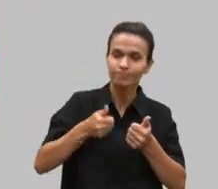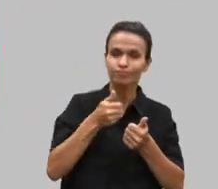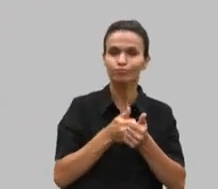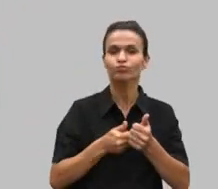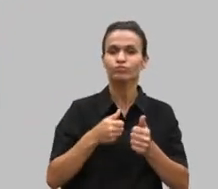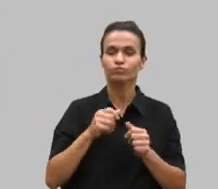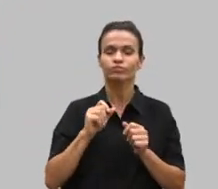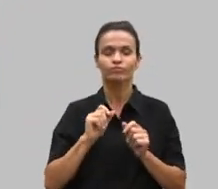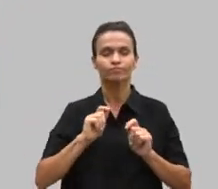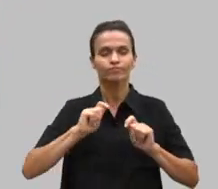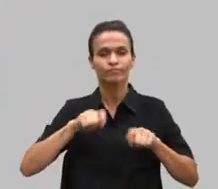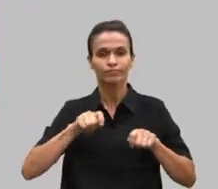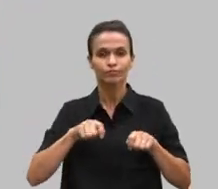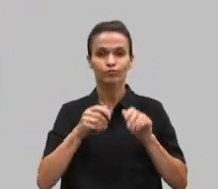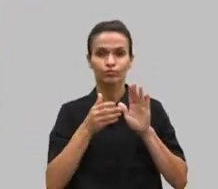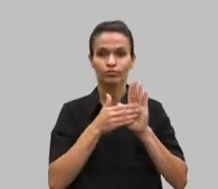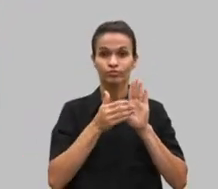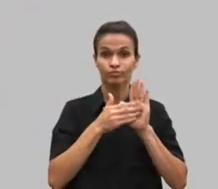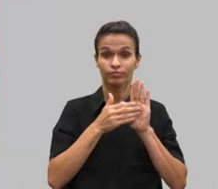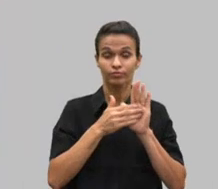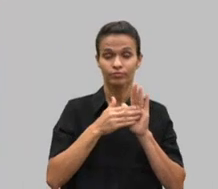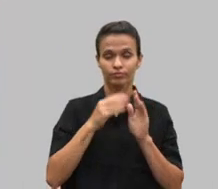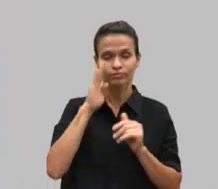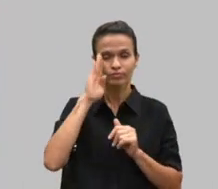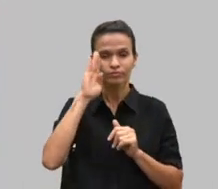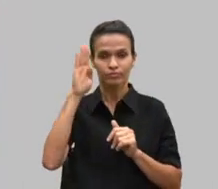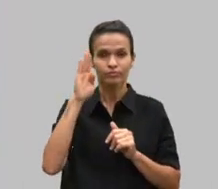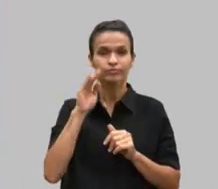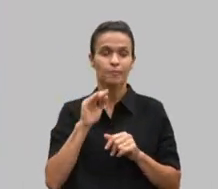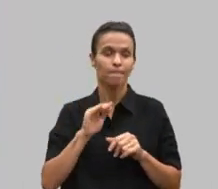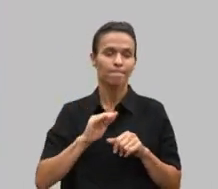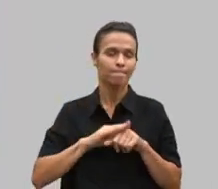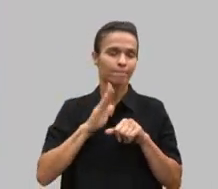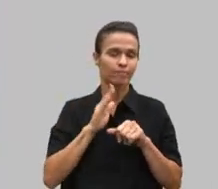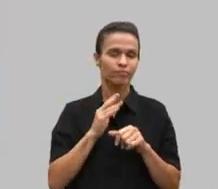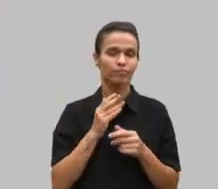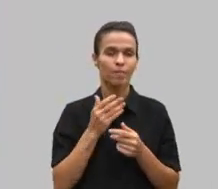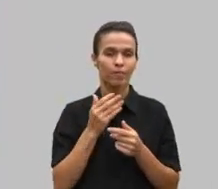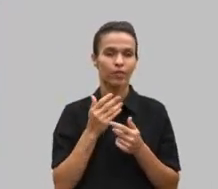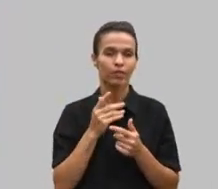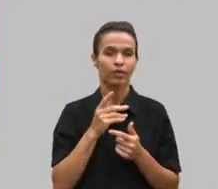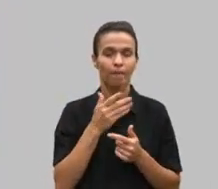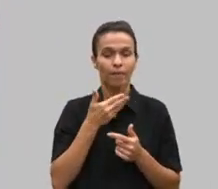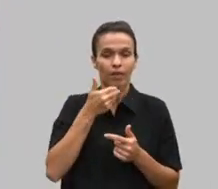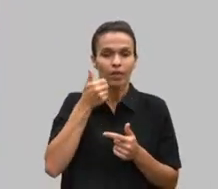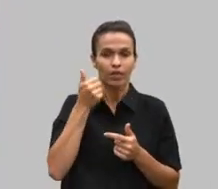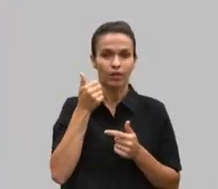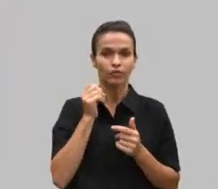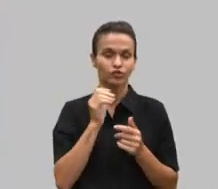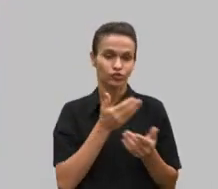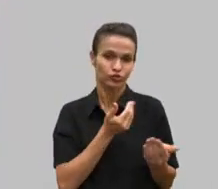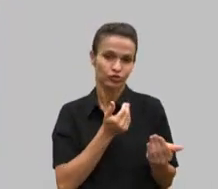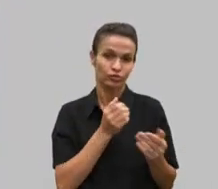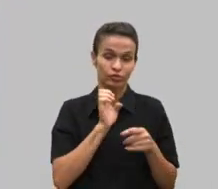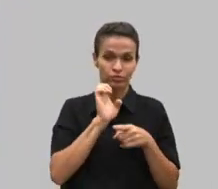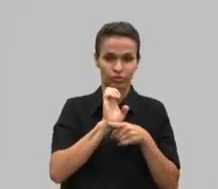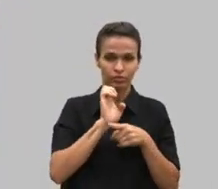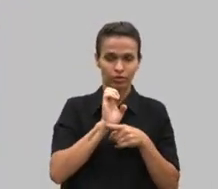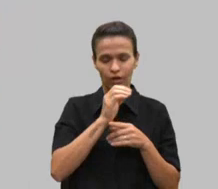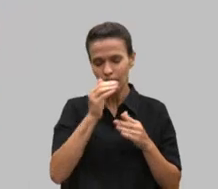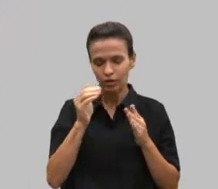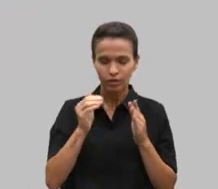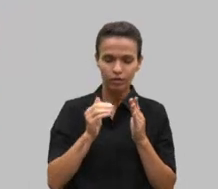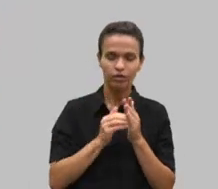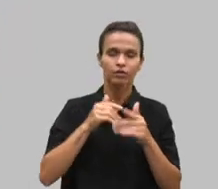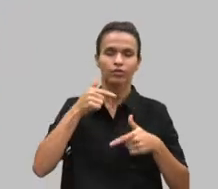para que as propostas priorizadas fossem as mais vantajosas para os jovens do nosso Estado ao todo nosso trabalho foi